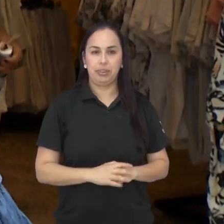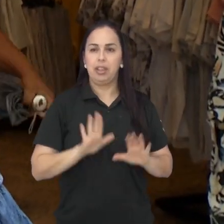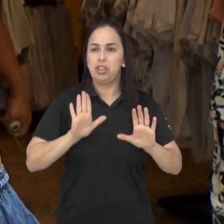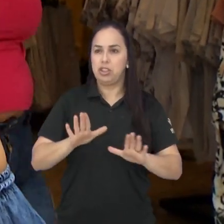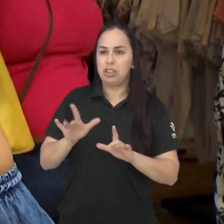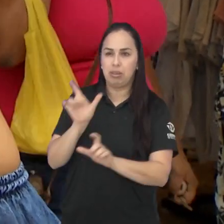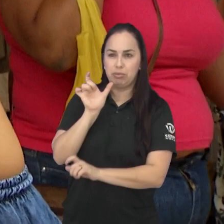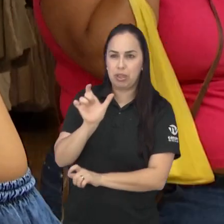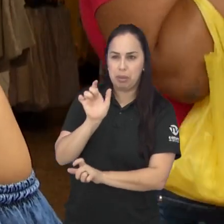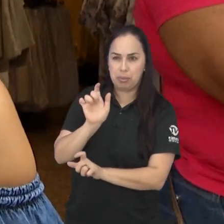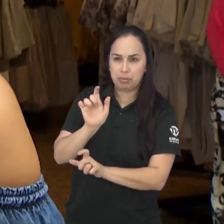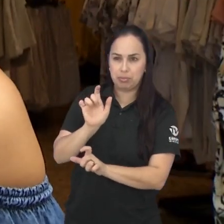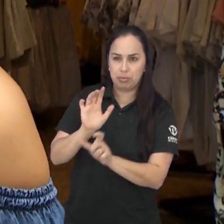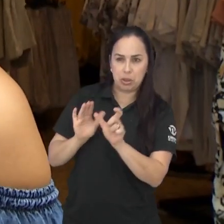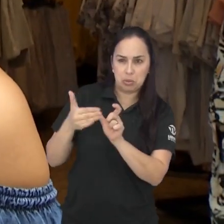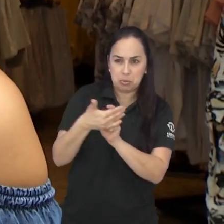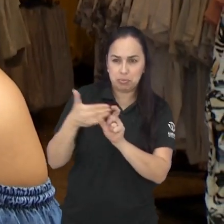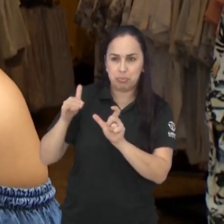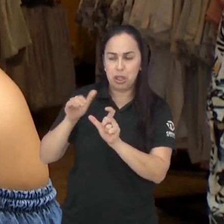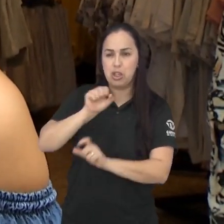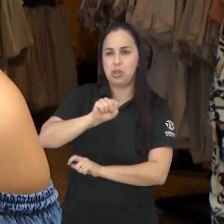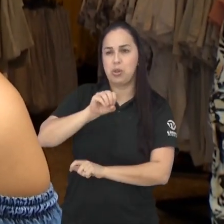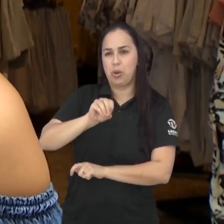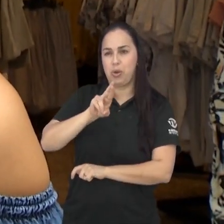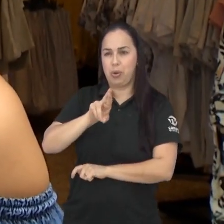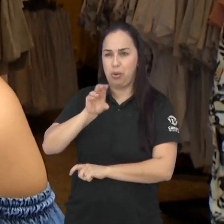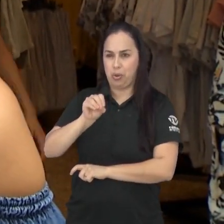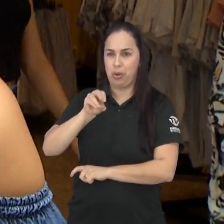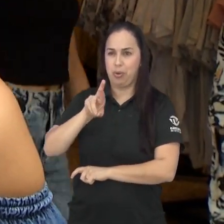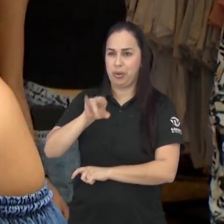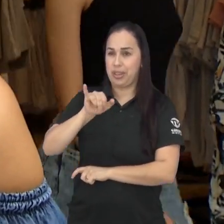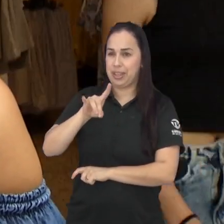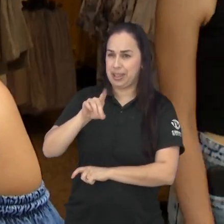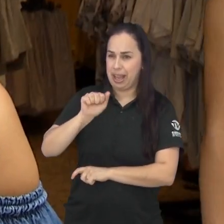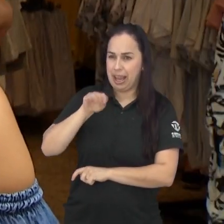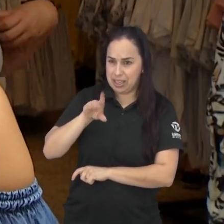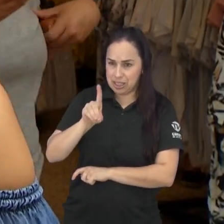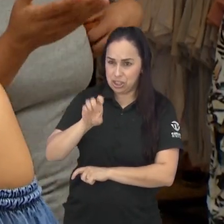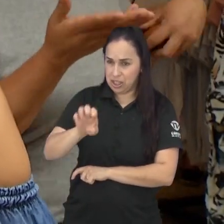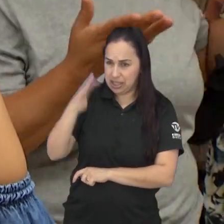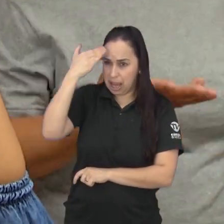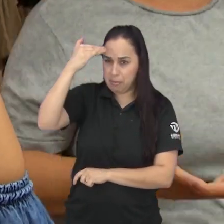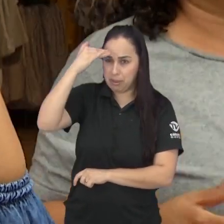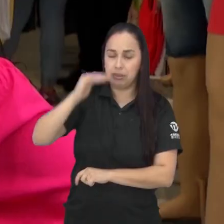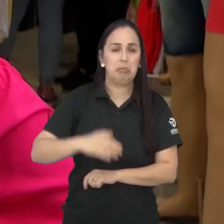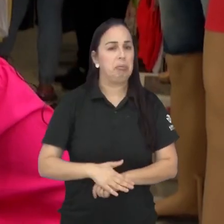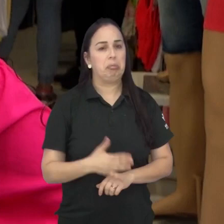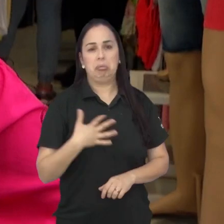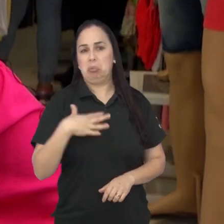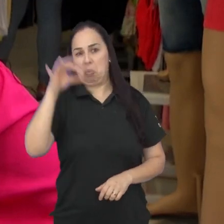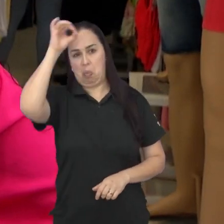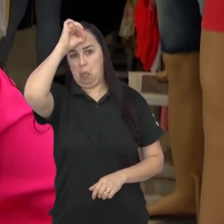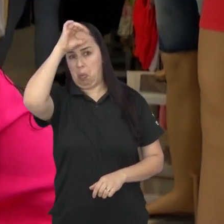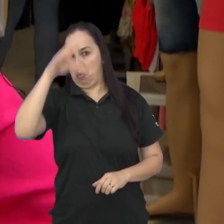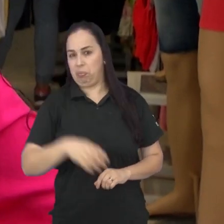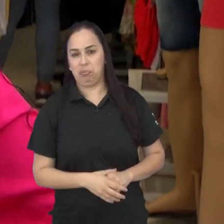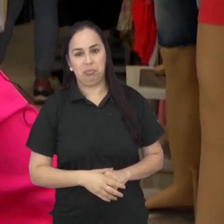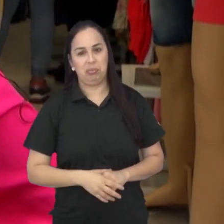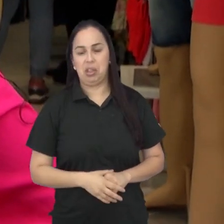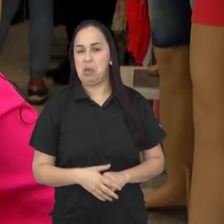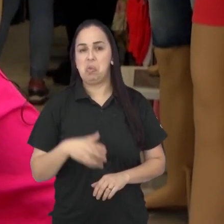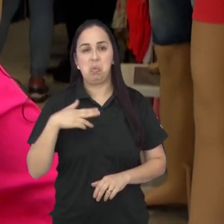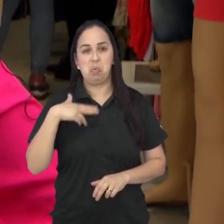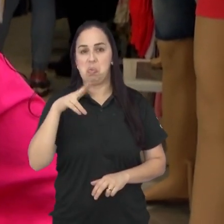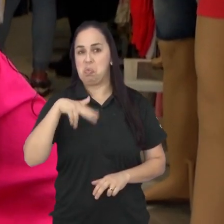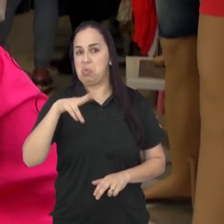termo sororidade? Não, Tem ideia do que possa ser? não faço ideia. Não, nunca ouvi